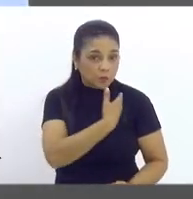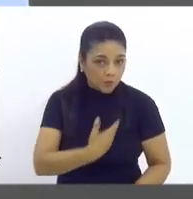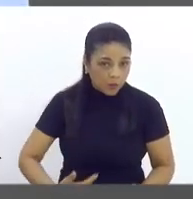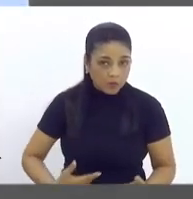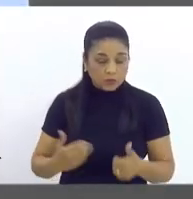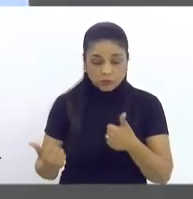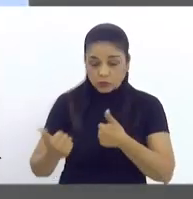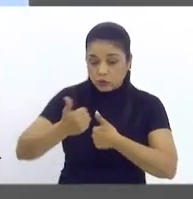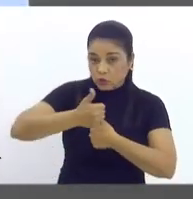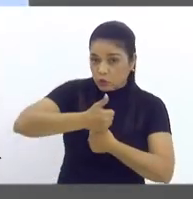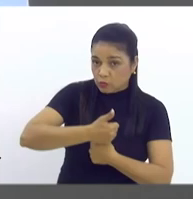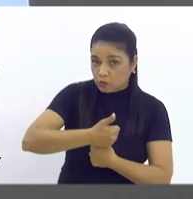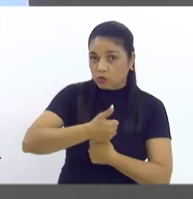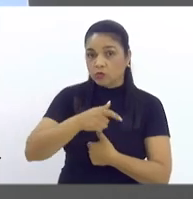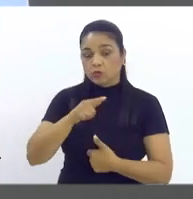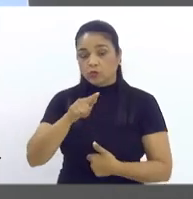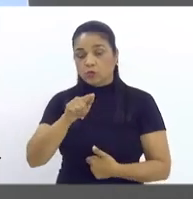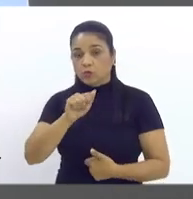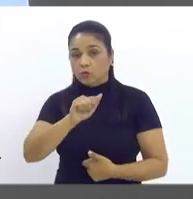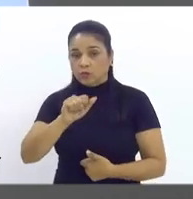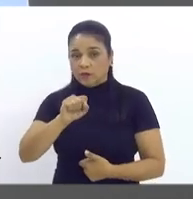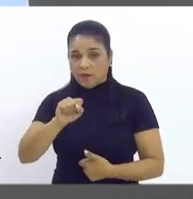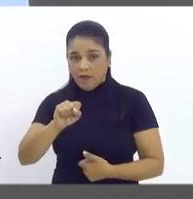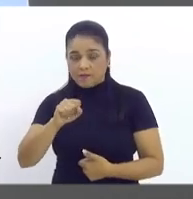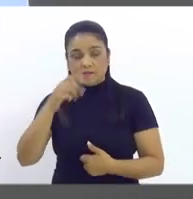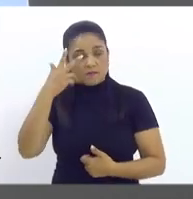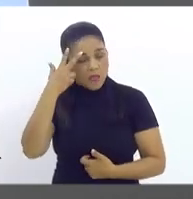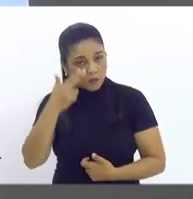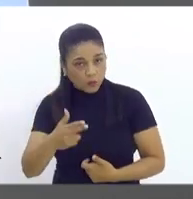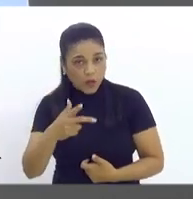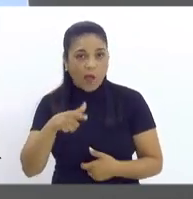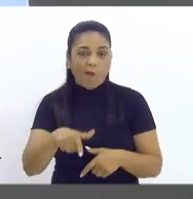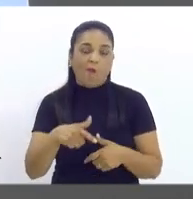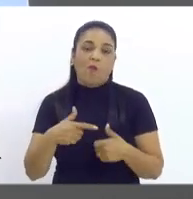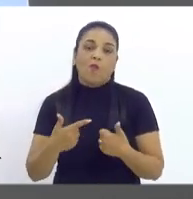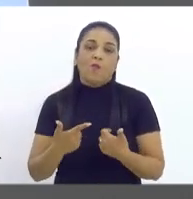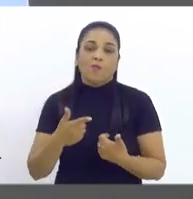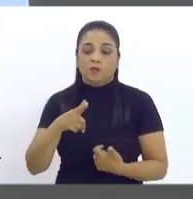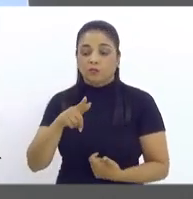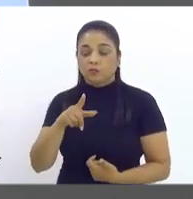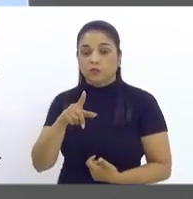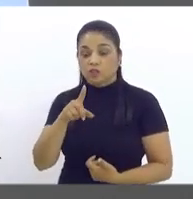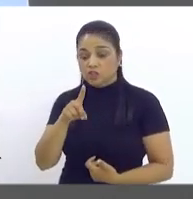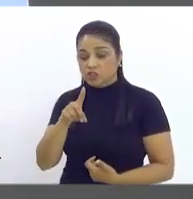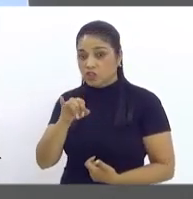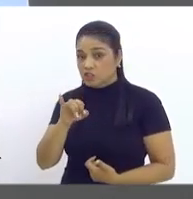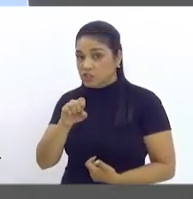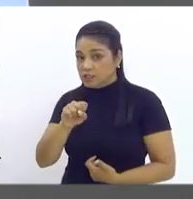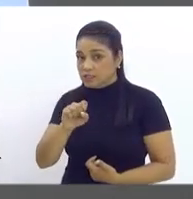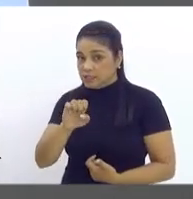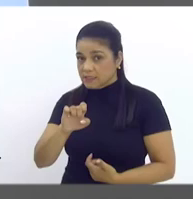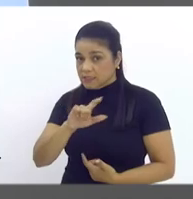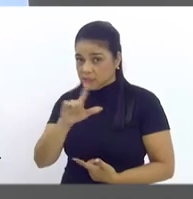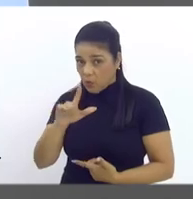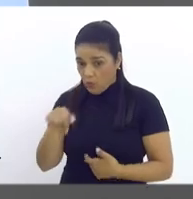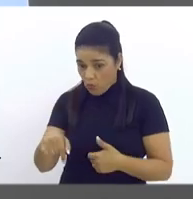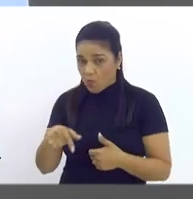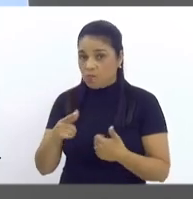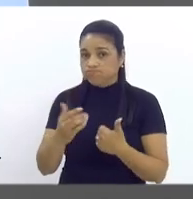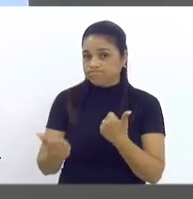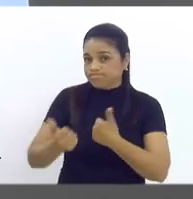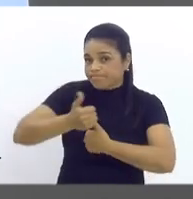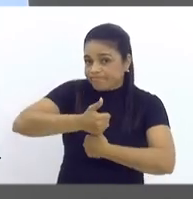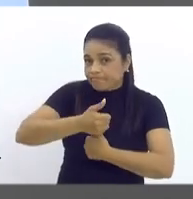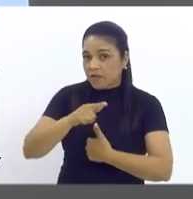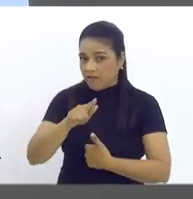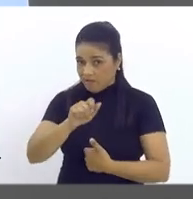gás natural, melhora o ar que a população respira. E, com isso, a gente tem menor incidência. Existem vários estudos feitos